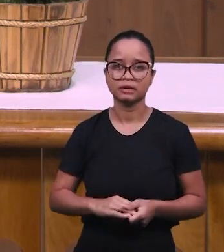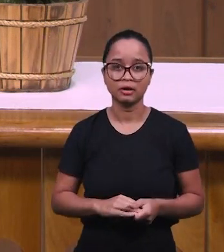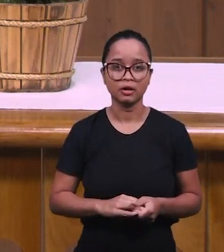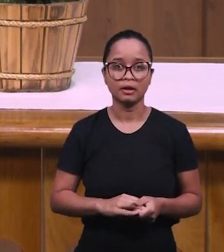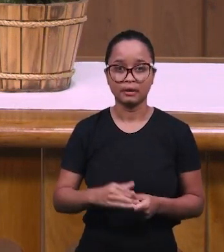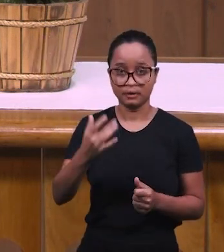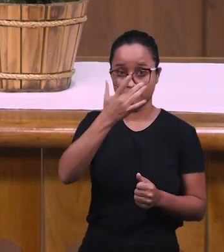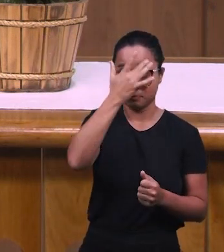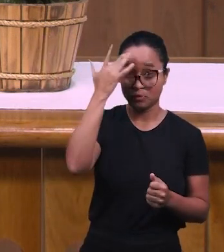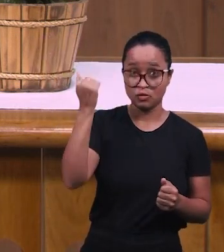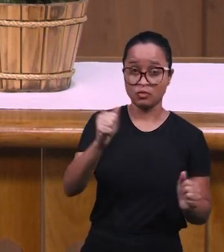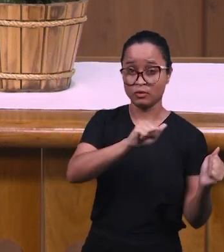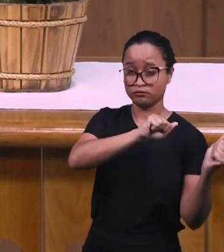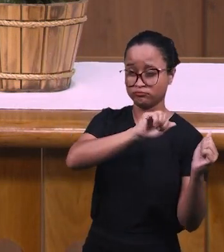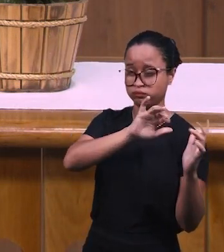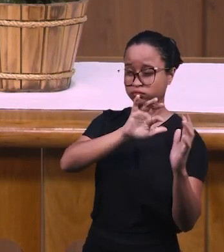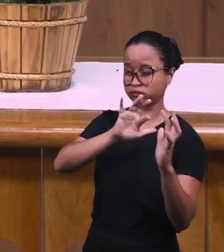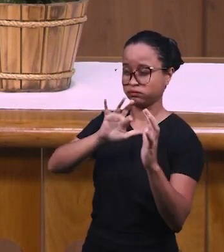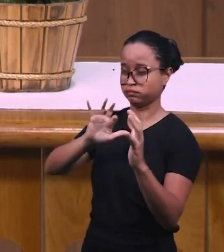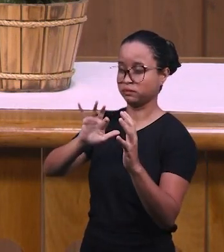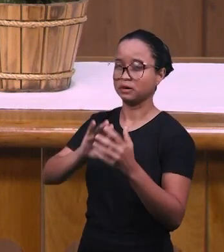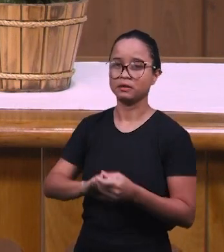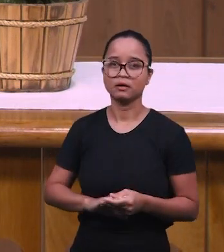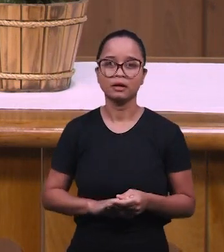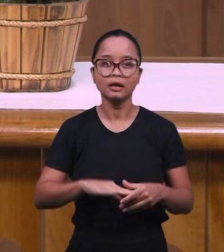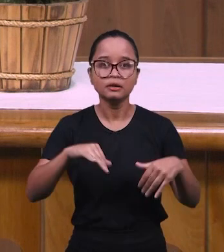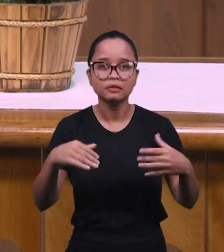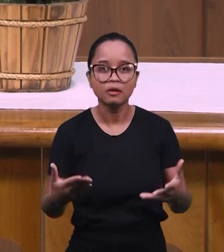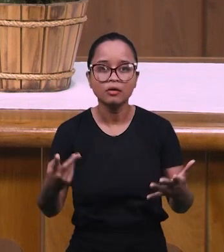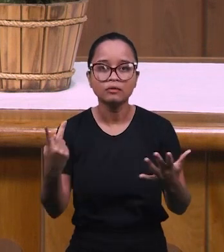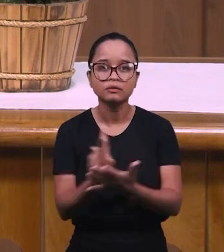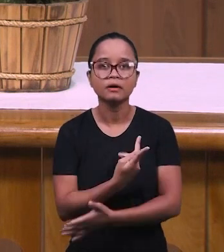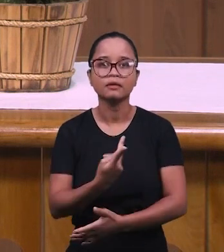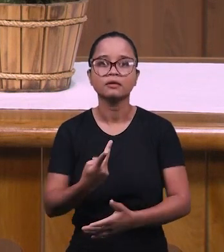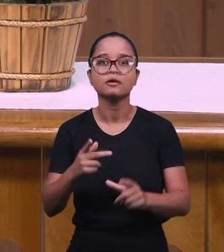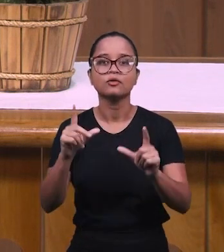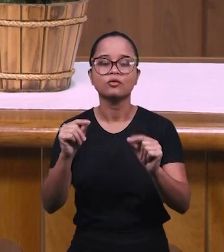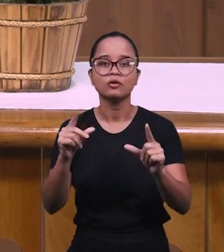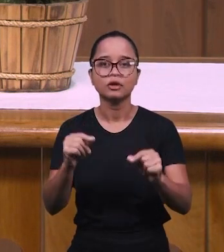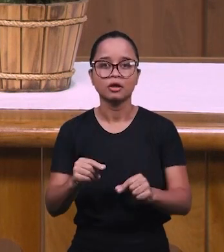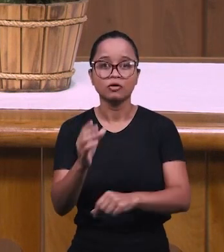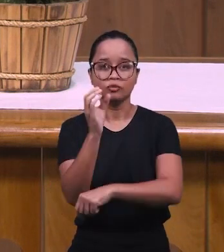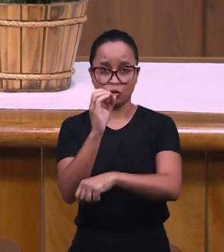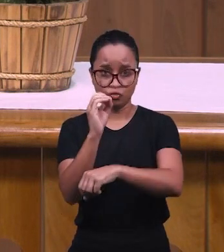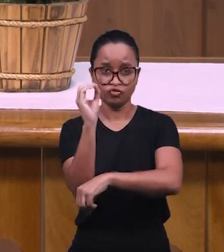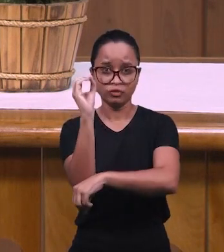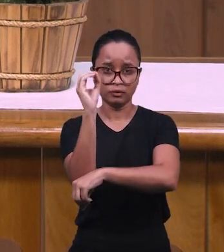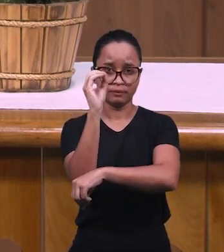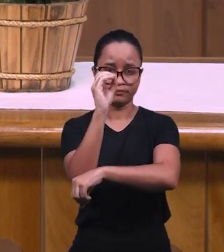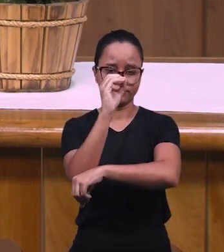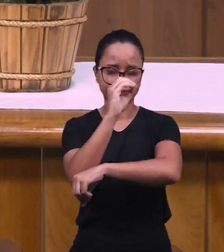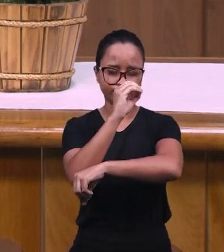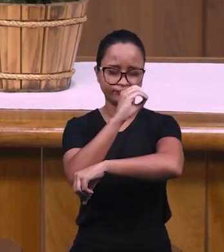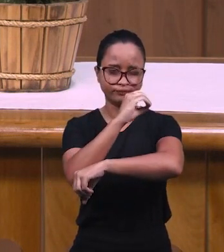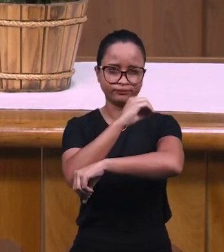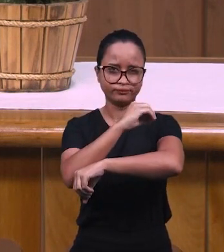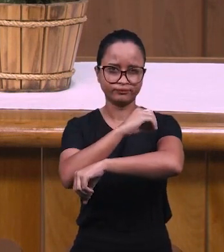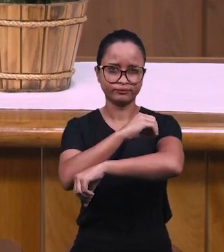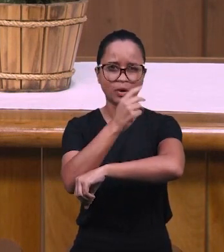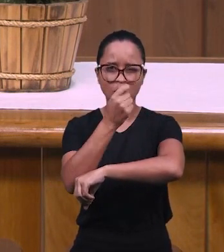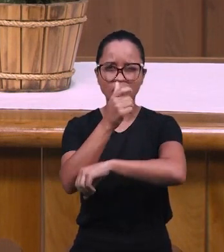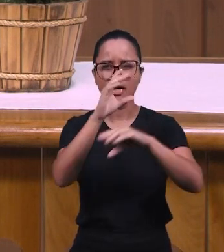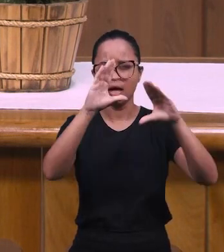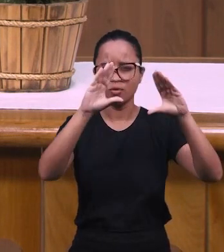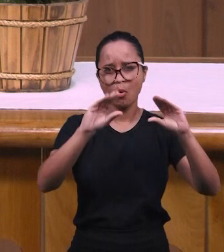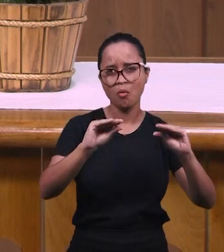ajuntou e a palavra que nós lemos, o dia começou a declinar, começou a ficar tarde. E